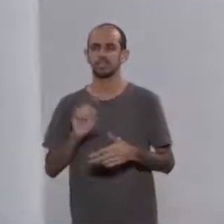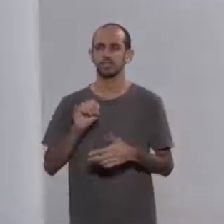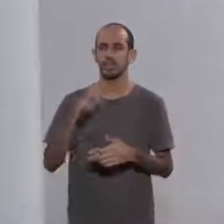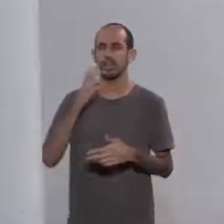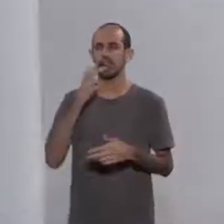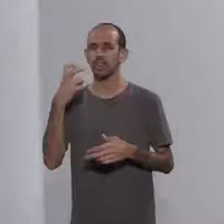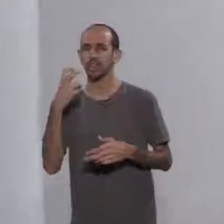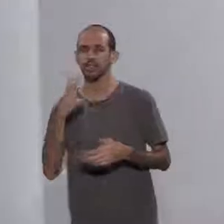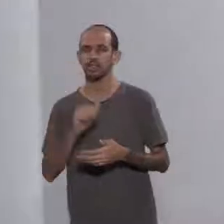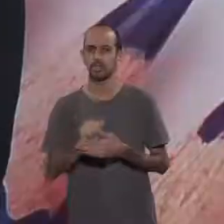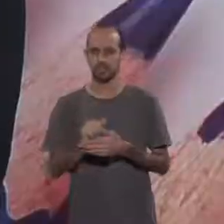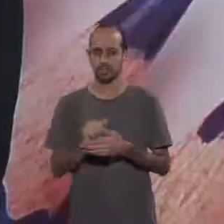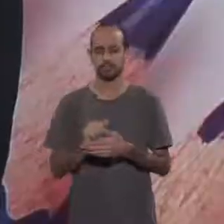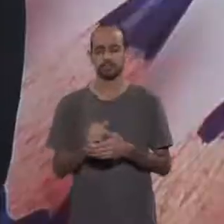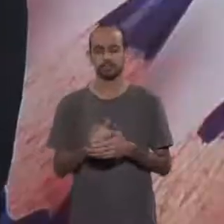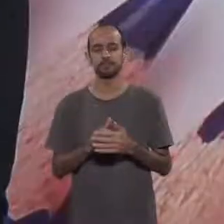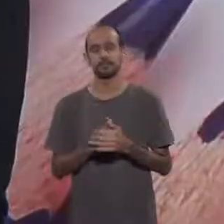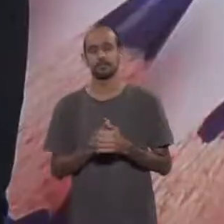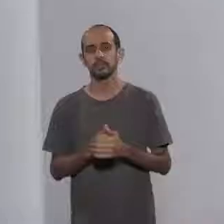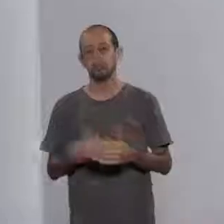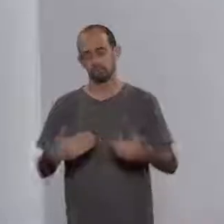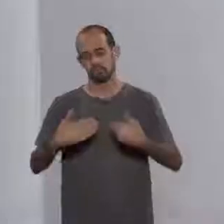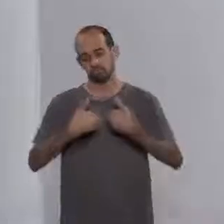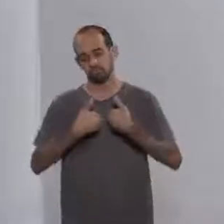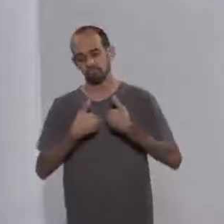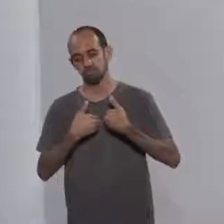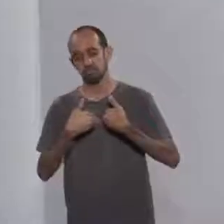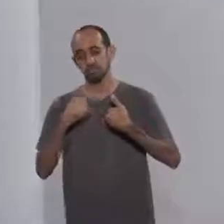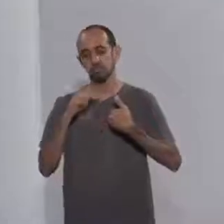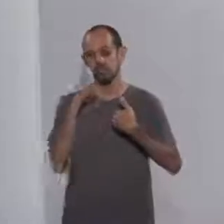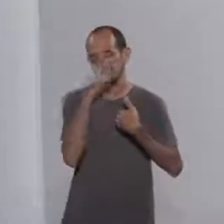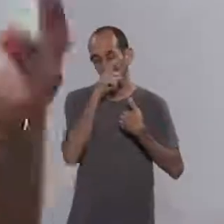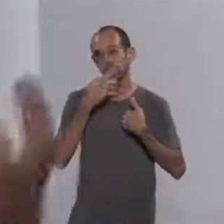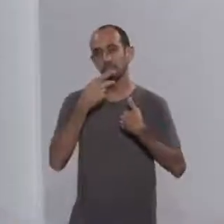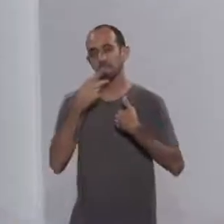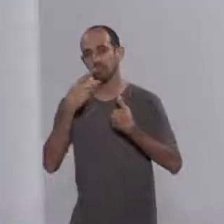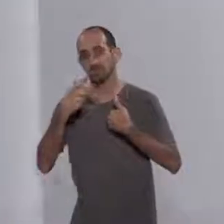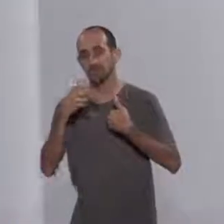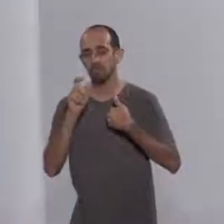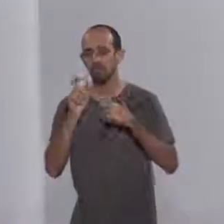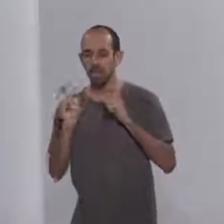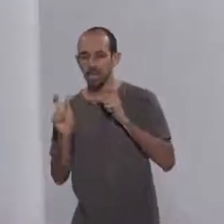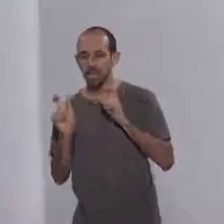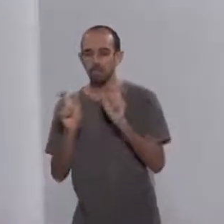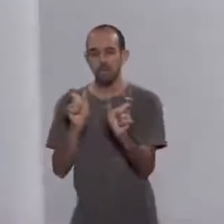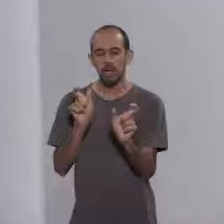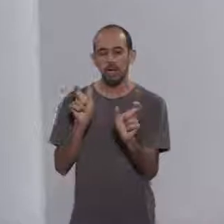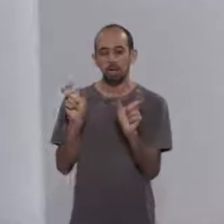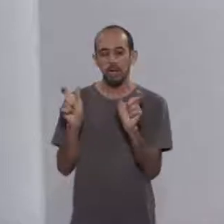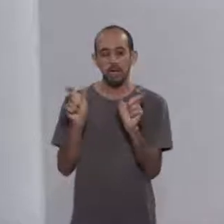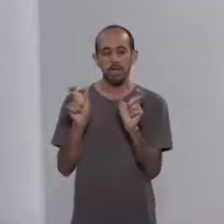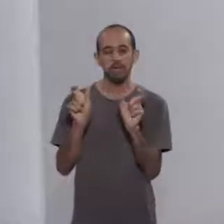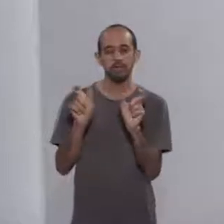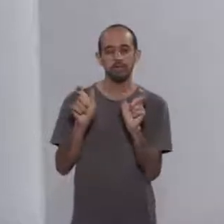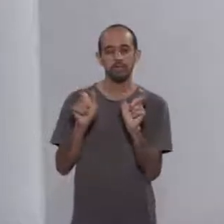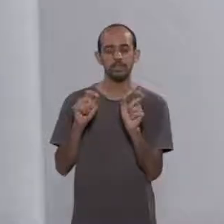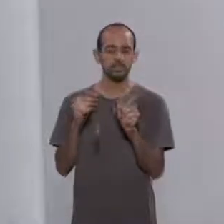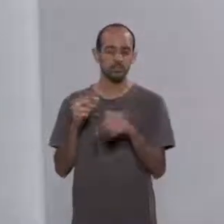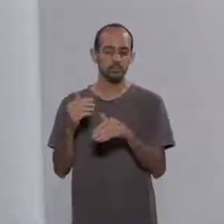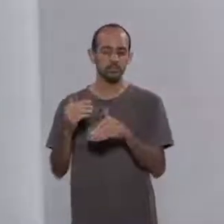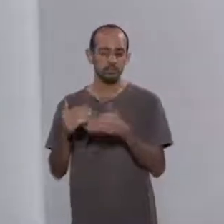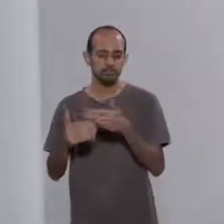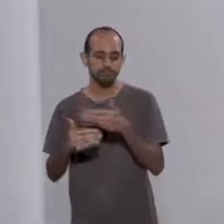soltava alguns Uma gritos, criança com autismo. soltava alguns gritos e falava pouquíssimas palavras. Então a gente foi trabalhando esse repertório